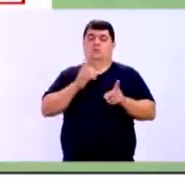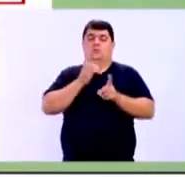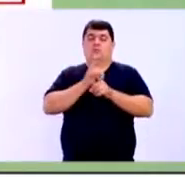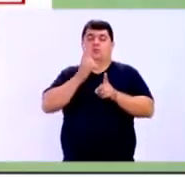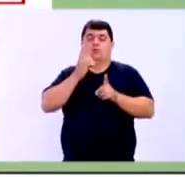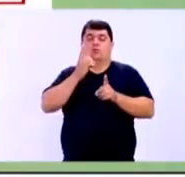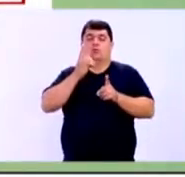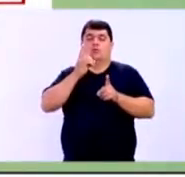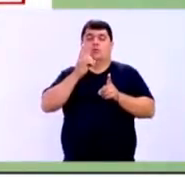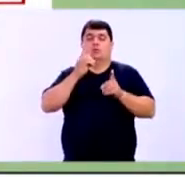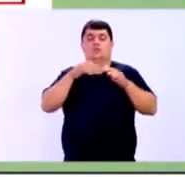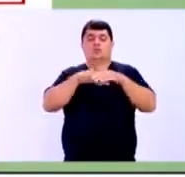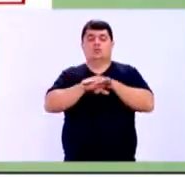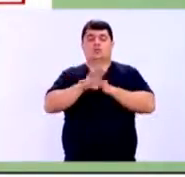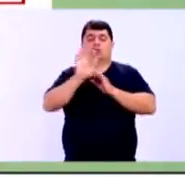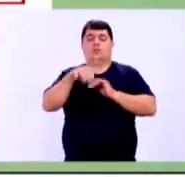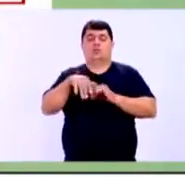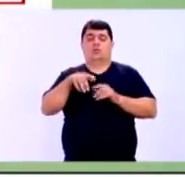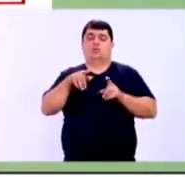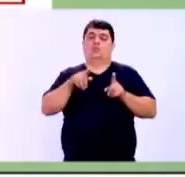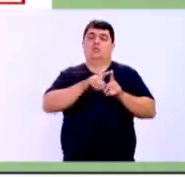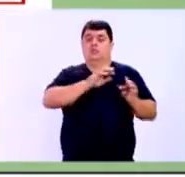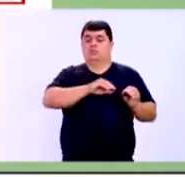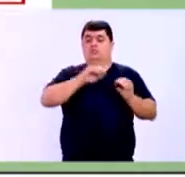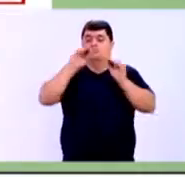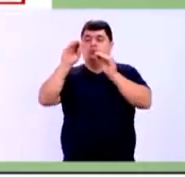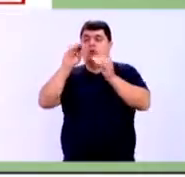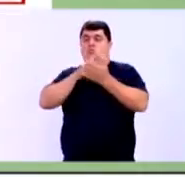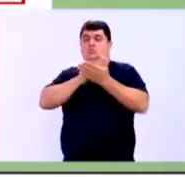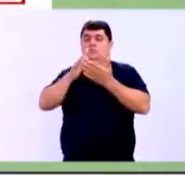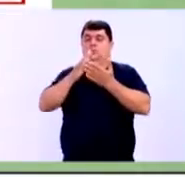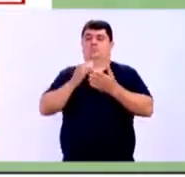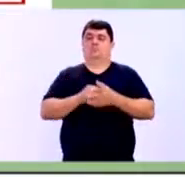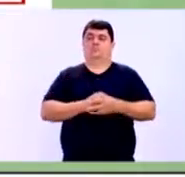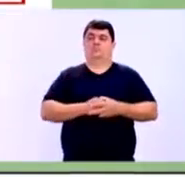final, que automaticamente será o saldo inicial do mês seguinte.